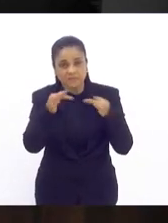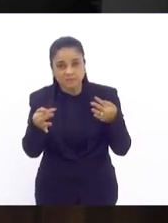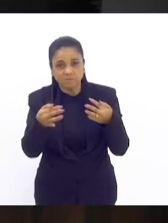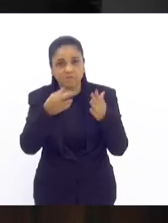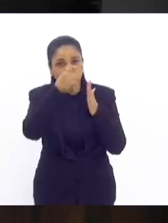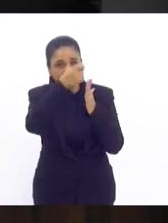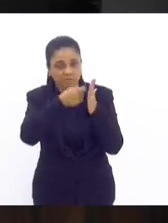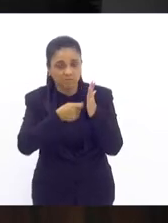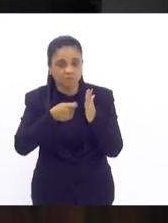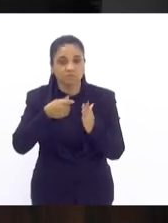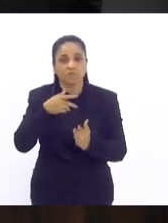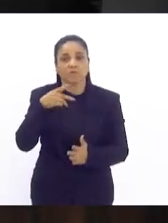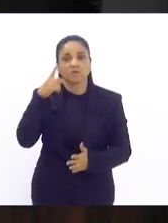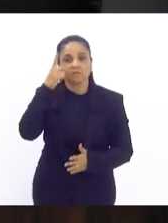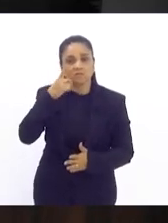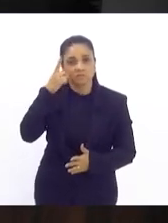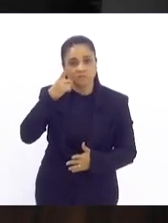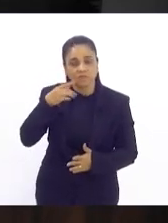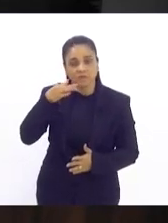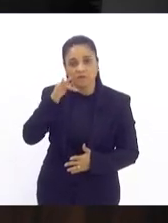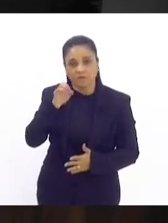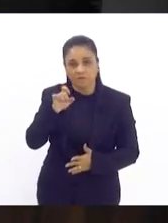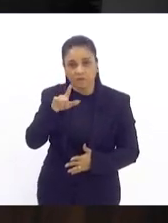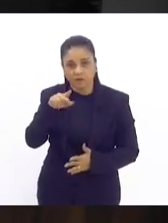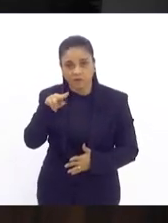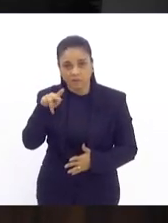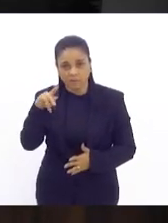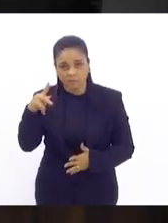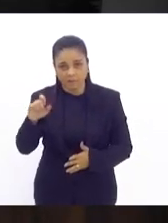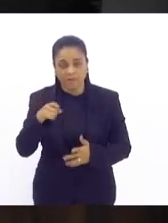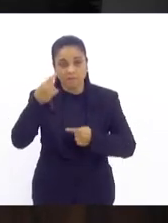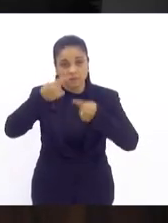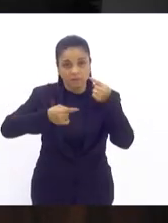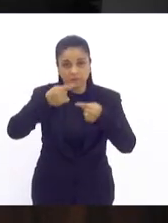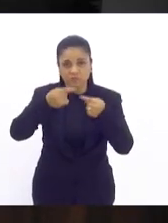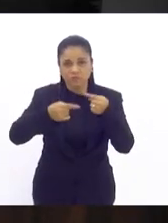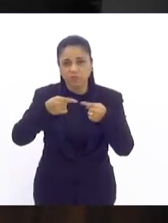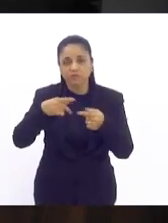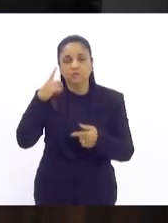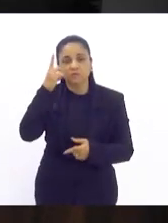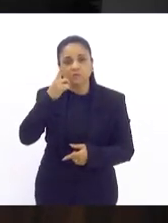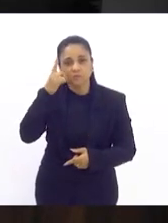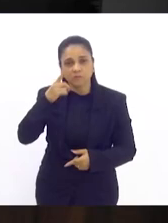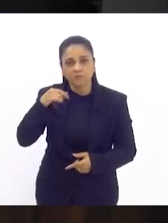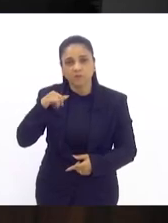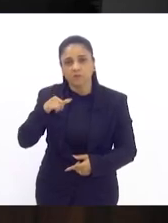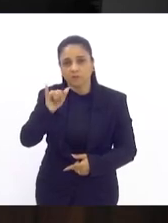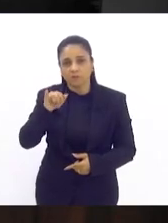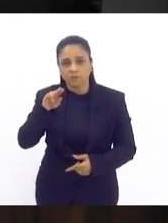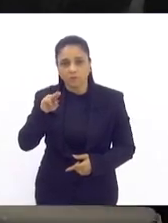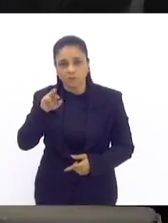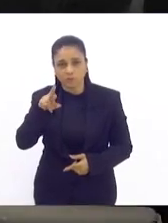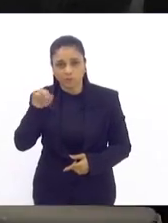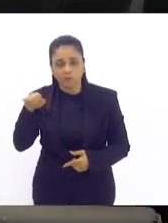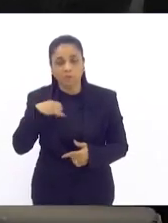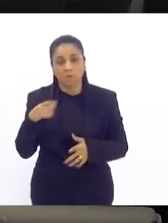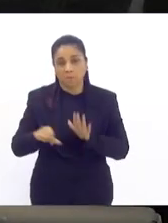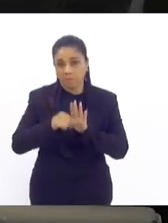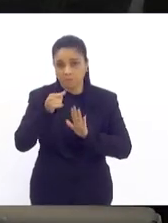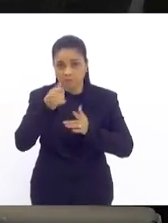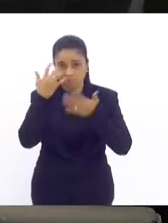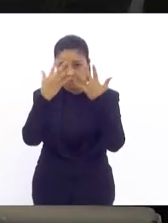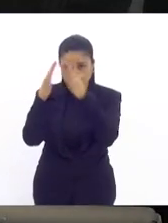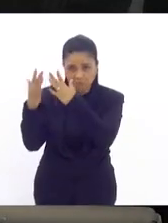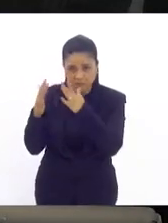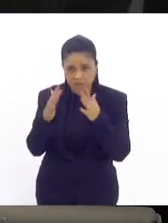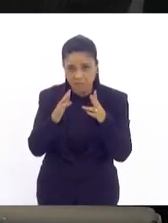Deputado Felipe Soares em discussão para discutir Deputado Yuri senhor presidente eu quero o primeiro parabenizar o autor